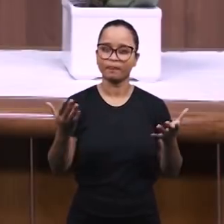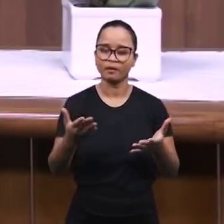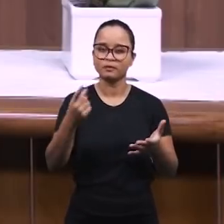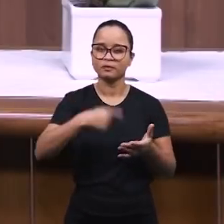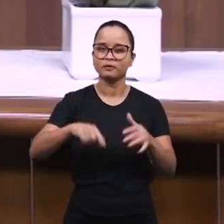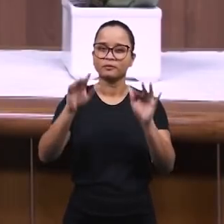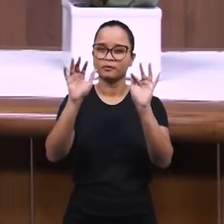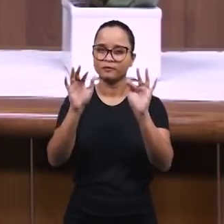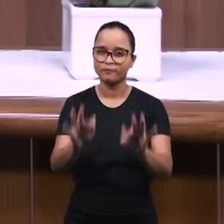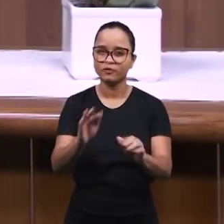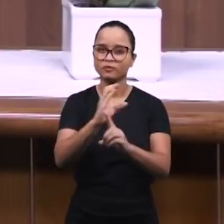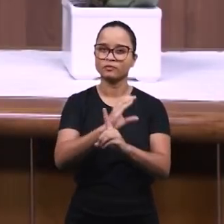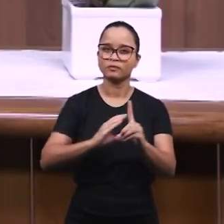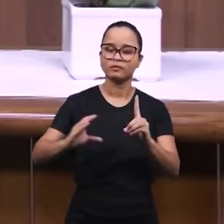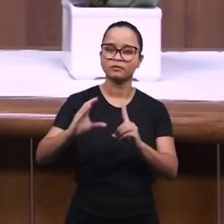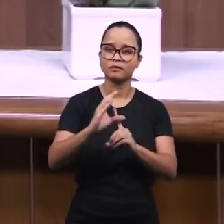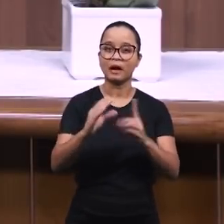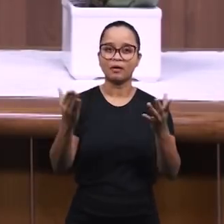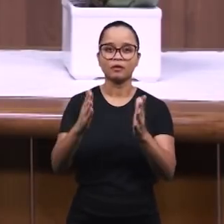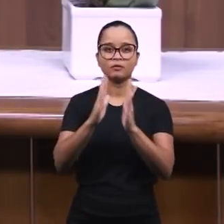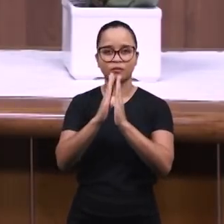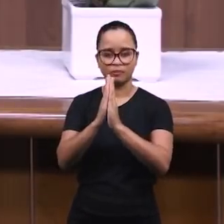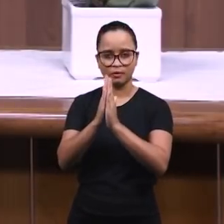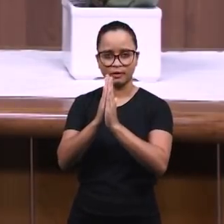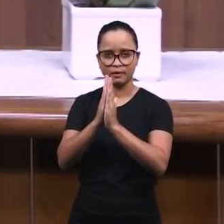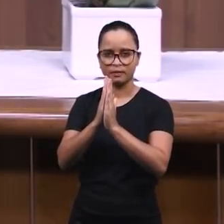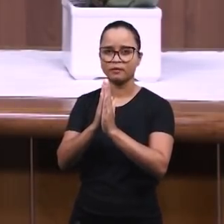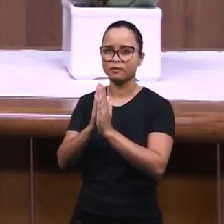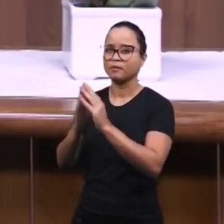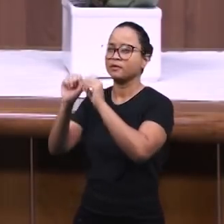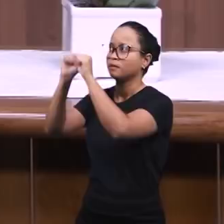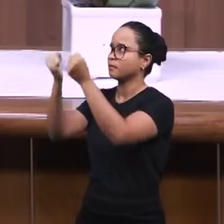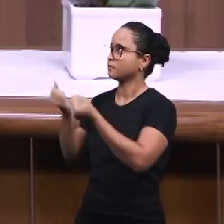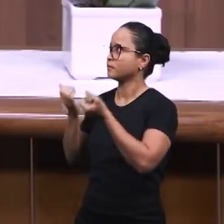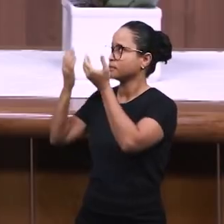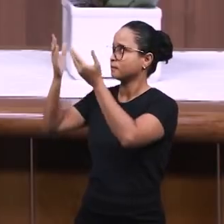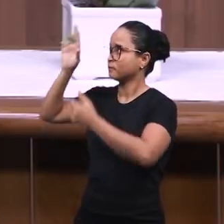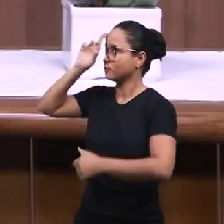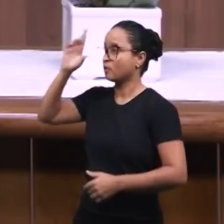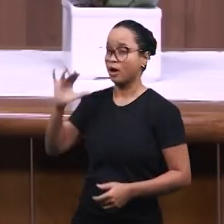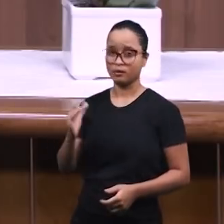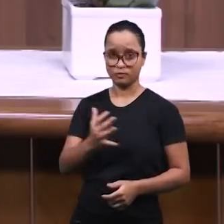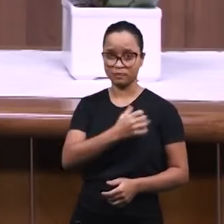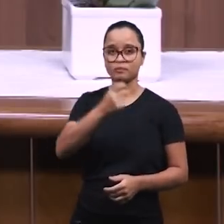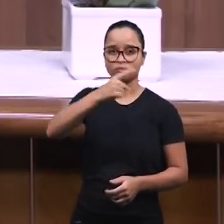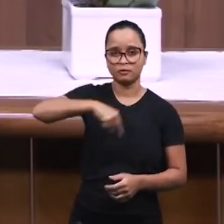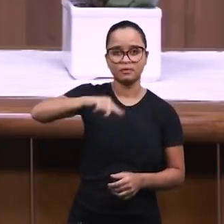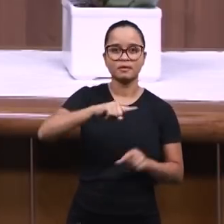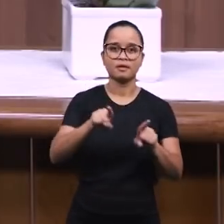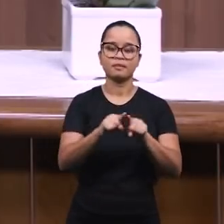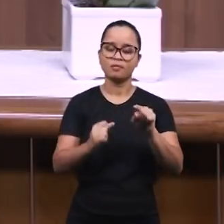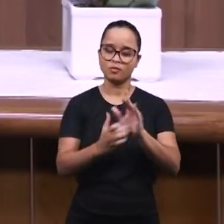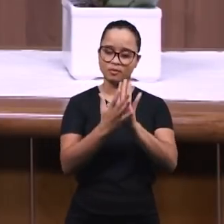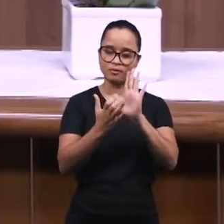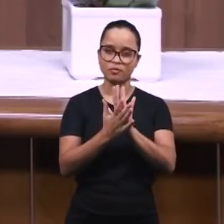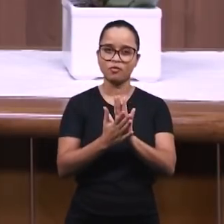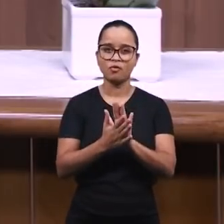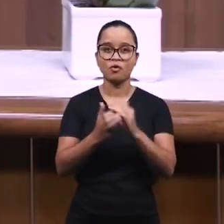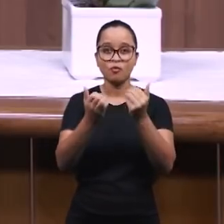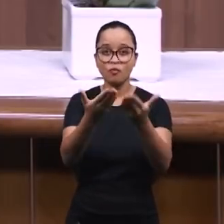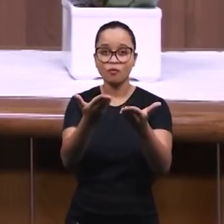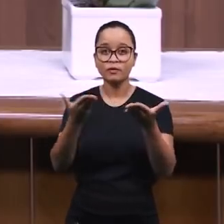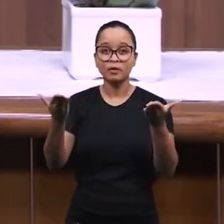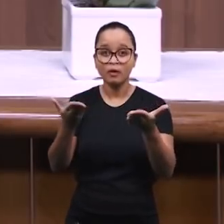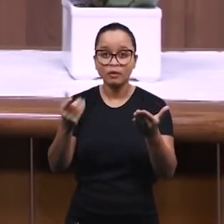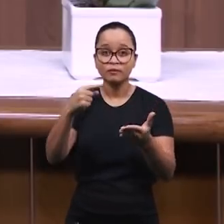estamos chegando ao final desse culto e nós vamos orar agora, colocar no altar do Senhor a nossa adoração, o nosso louvor. Eu te convido a fechar os seus